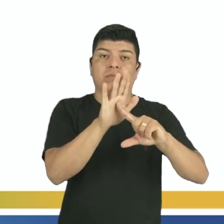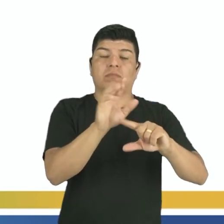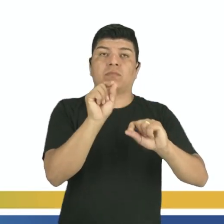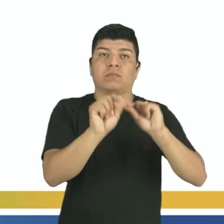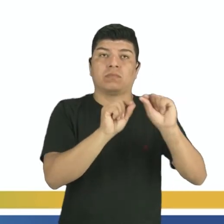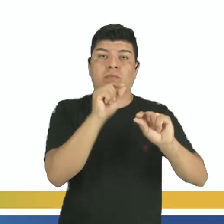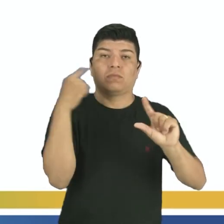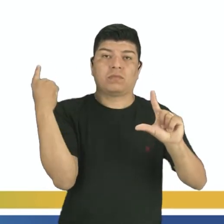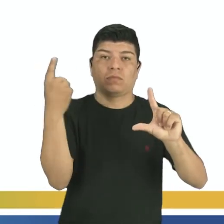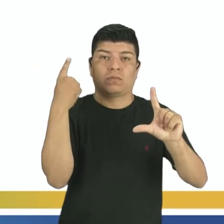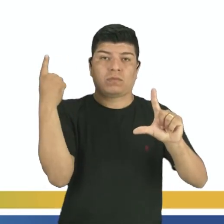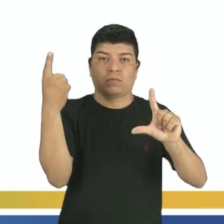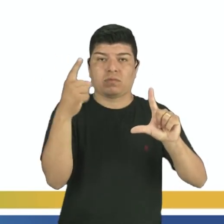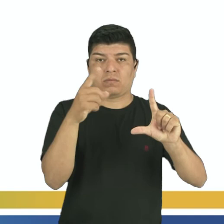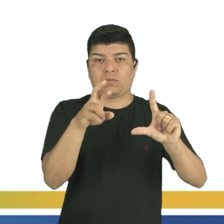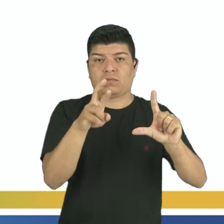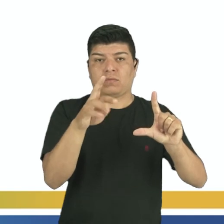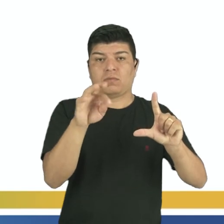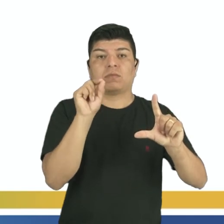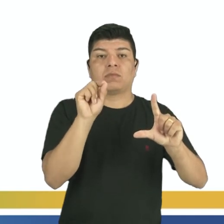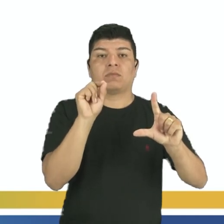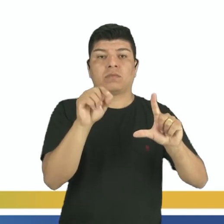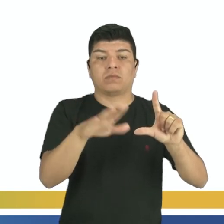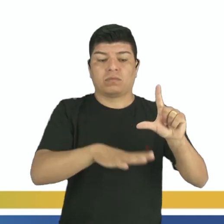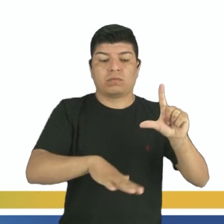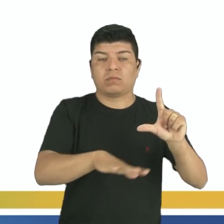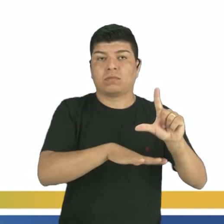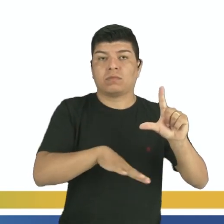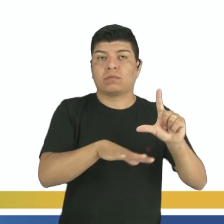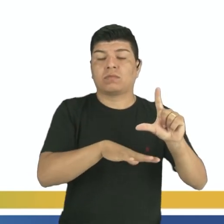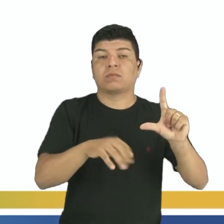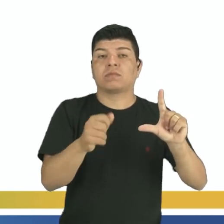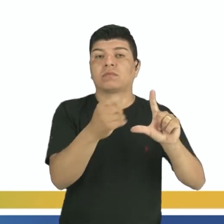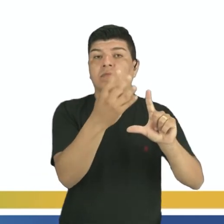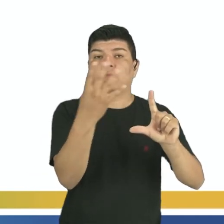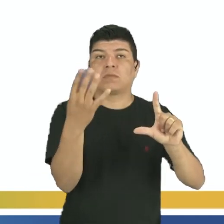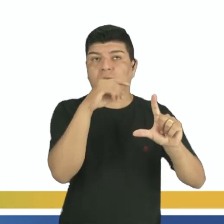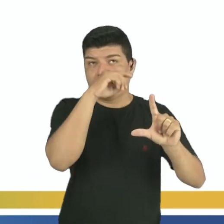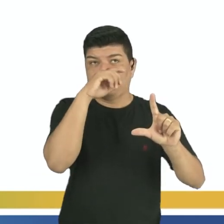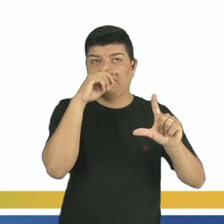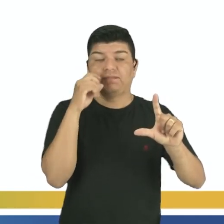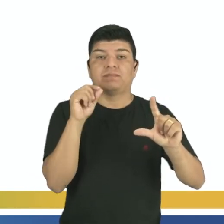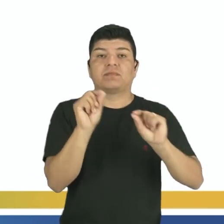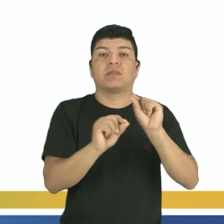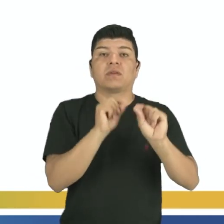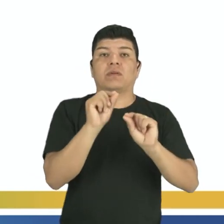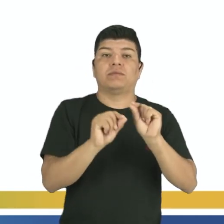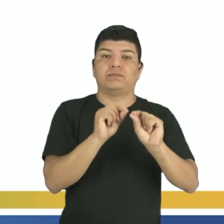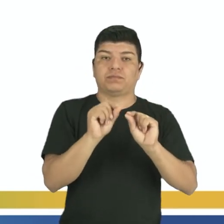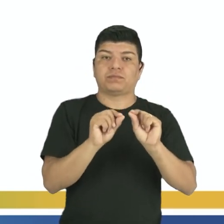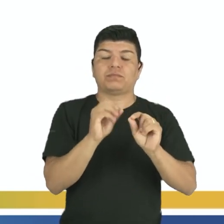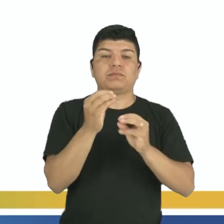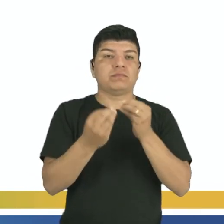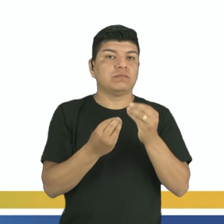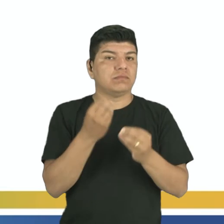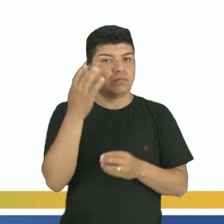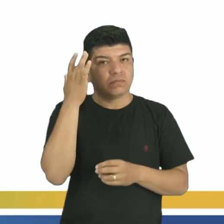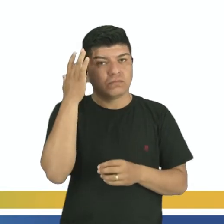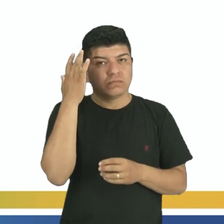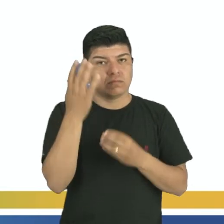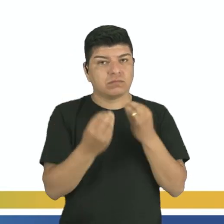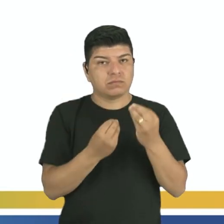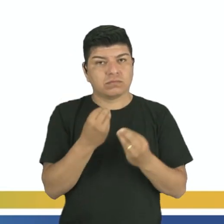a altura deste triângulo em relação a essa base aqui, ó. Então, como é que eu faço para calcular a área? Se você está esperto aí, se